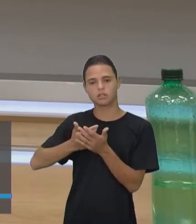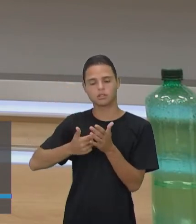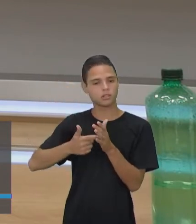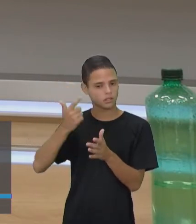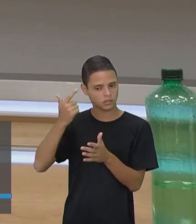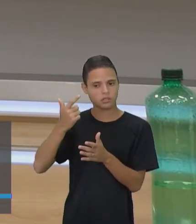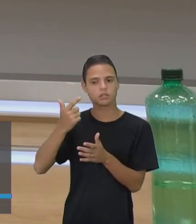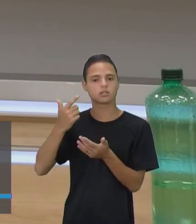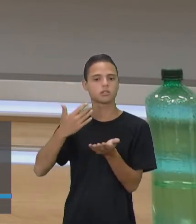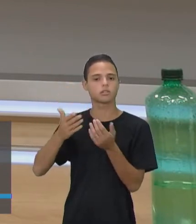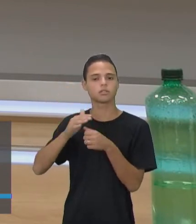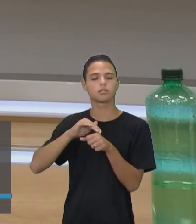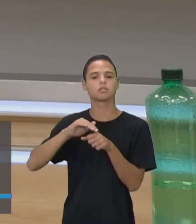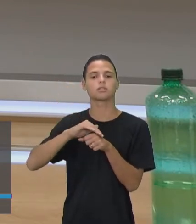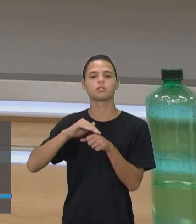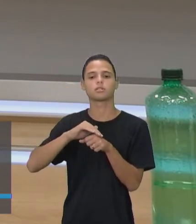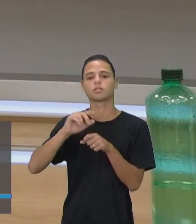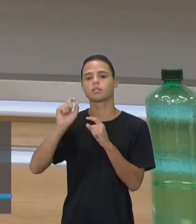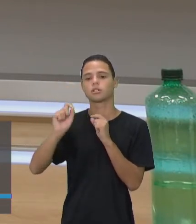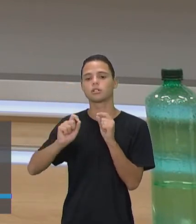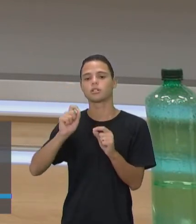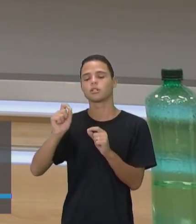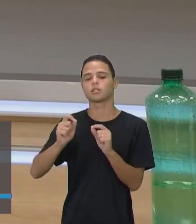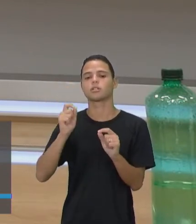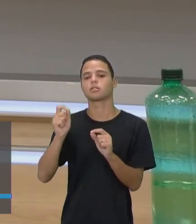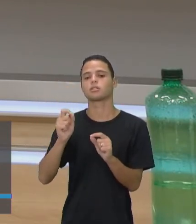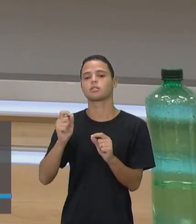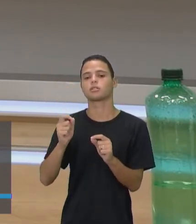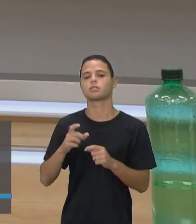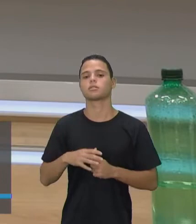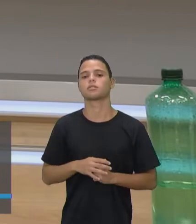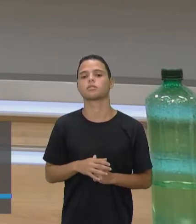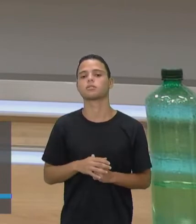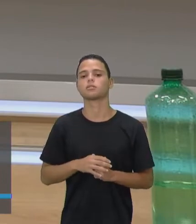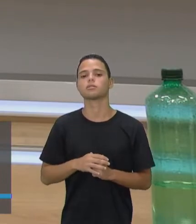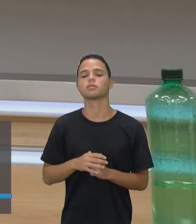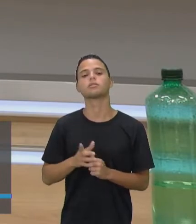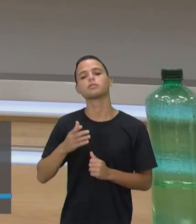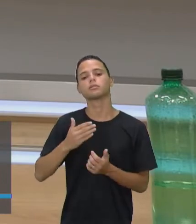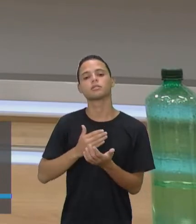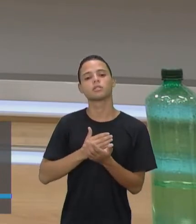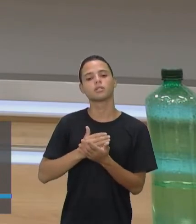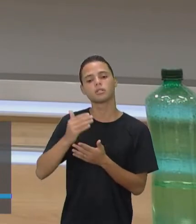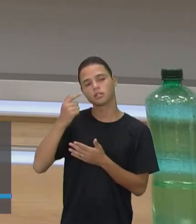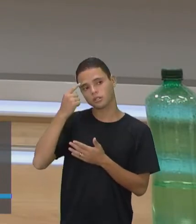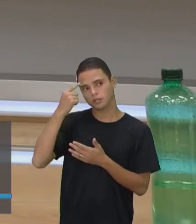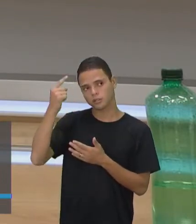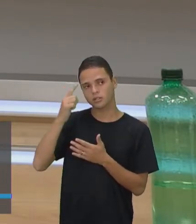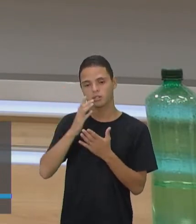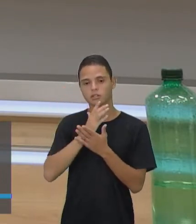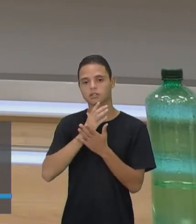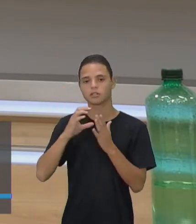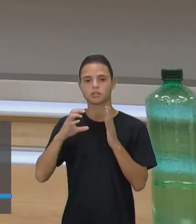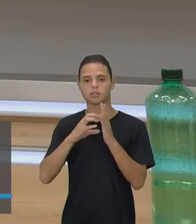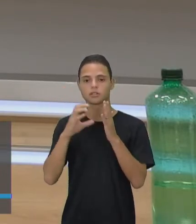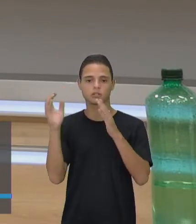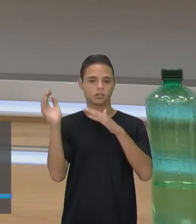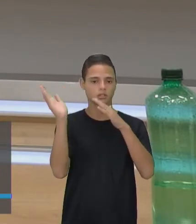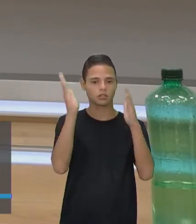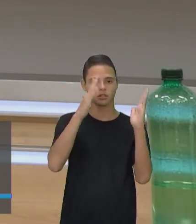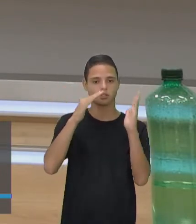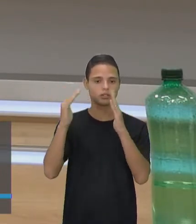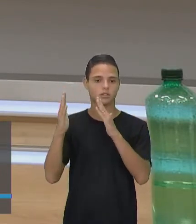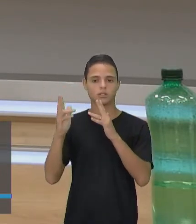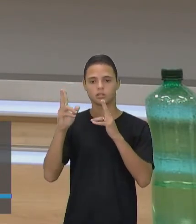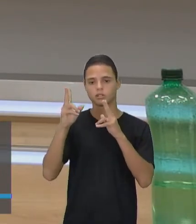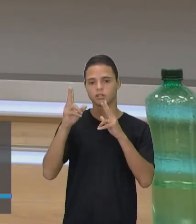é mais importante realçar, que é o quê? Querendo ou não, quando a gente pensa nos impactos ambientais que a gente está gerando, é como se